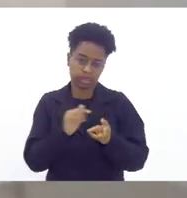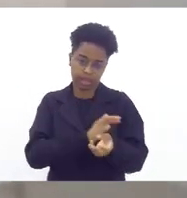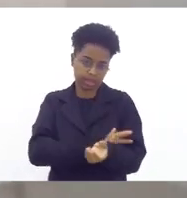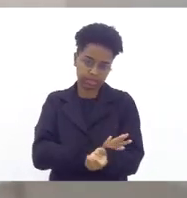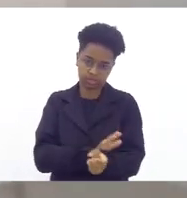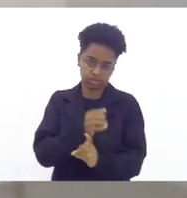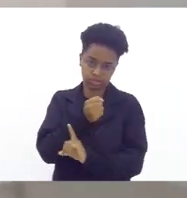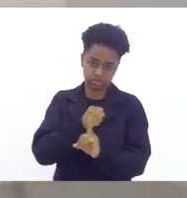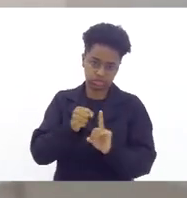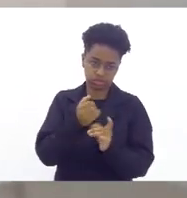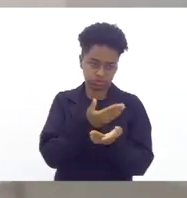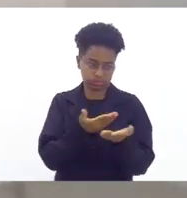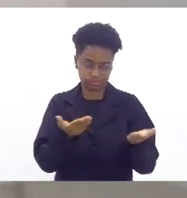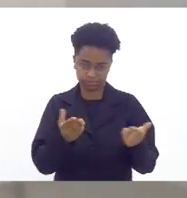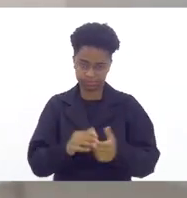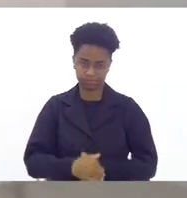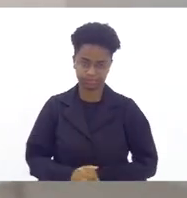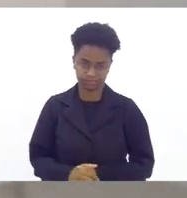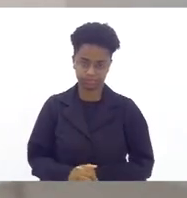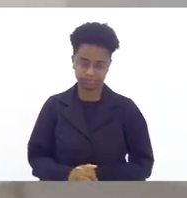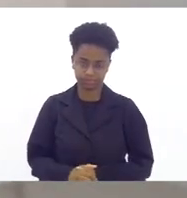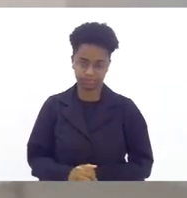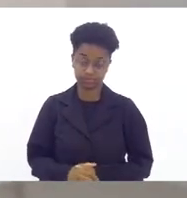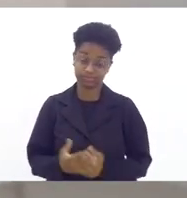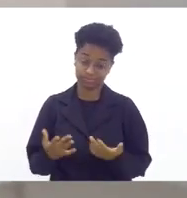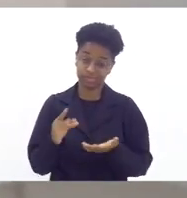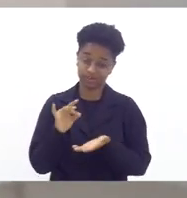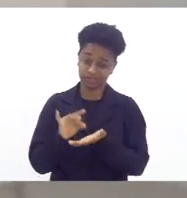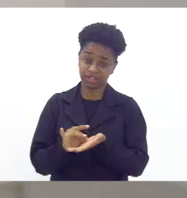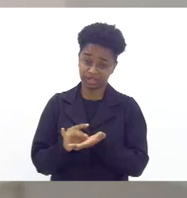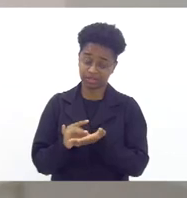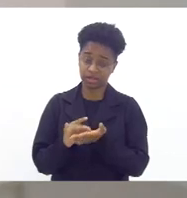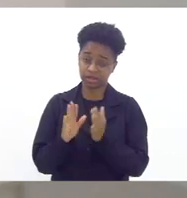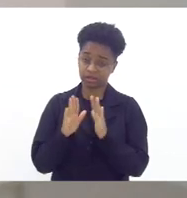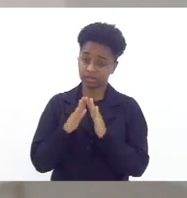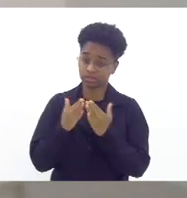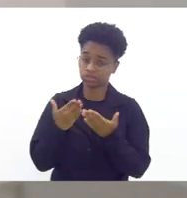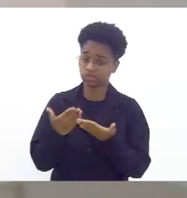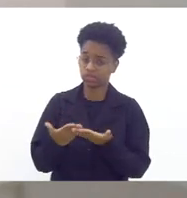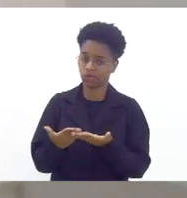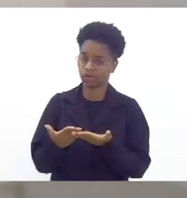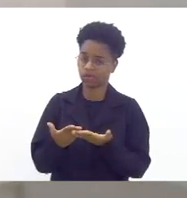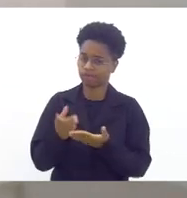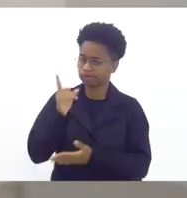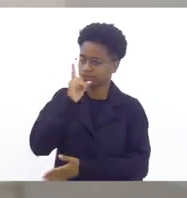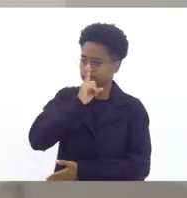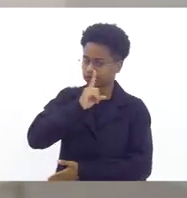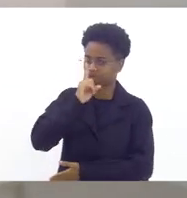sociedade brasileira. Na verdade, a escola, ela fracassa